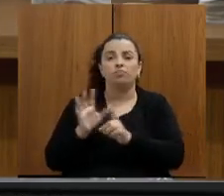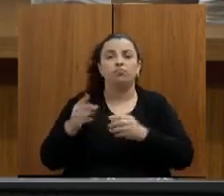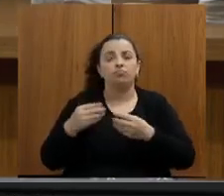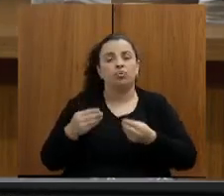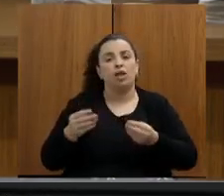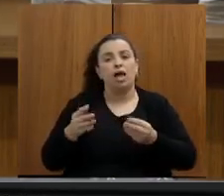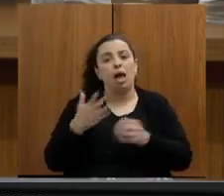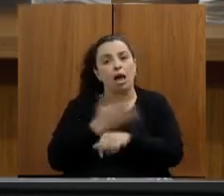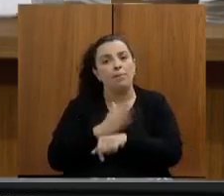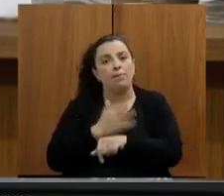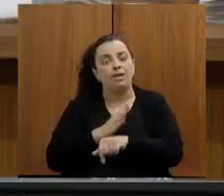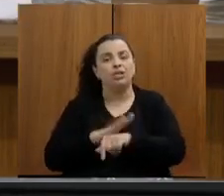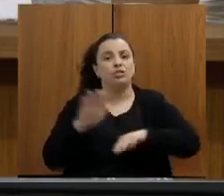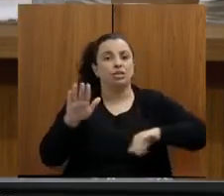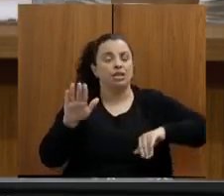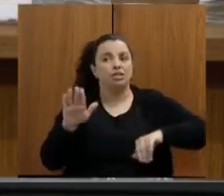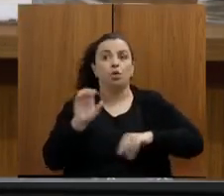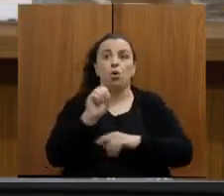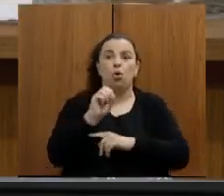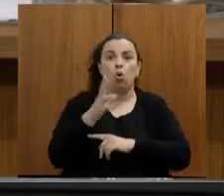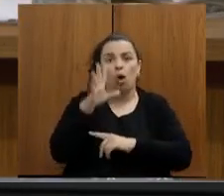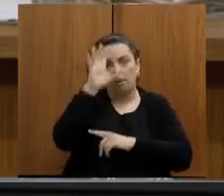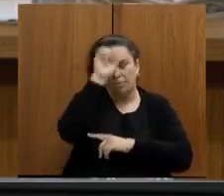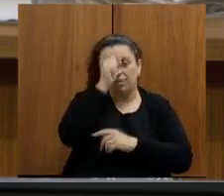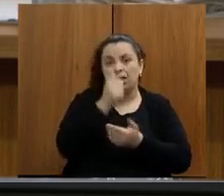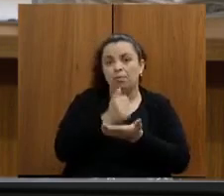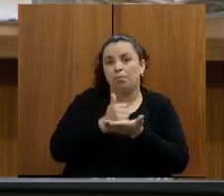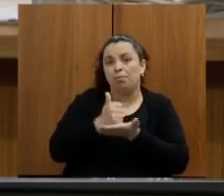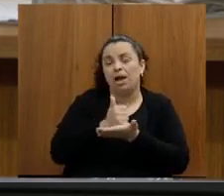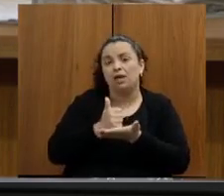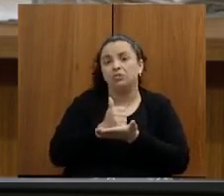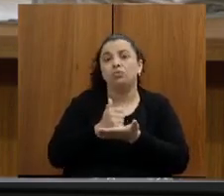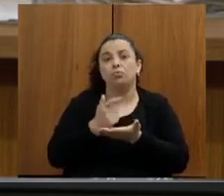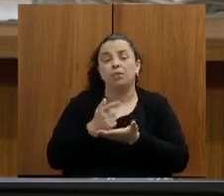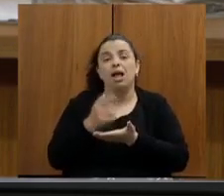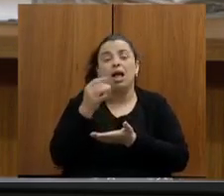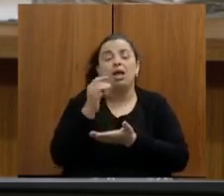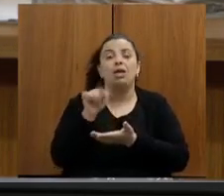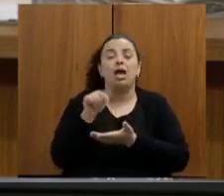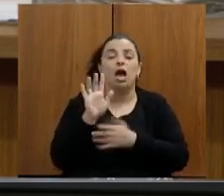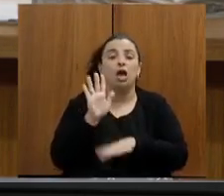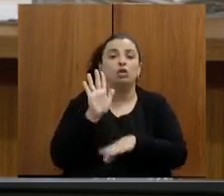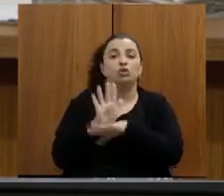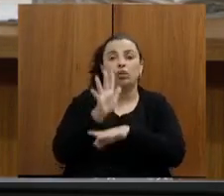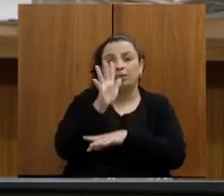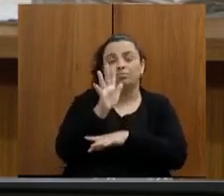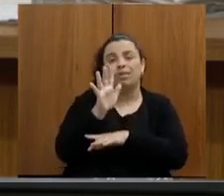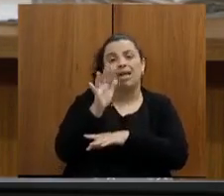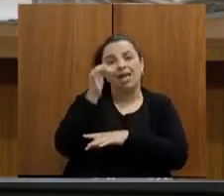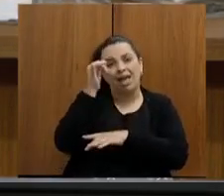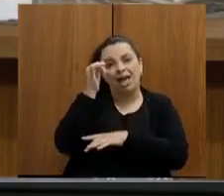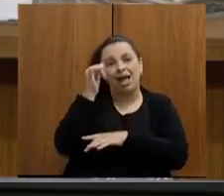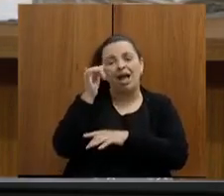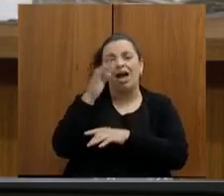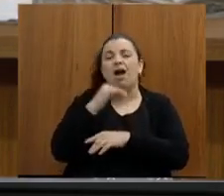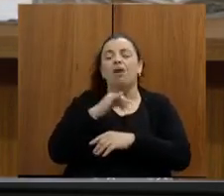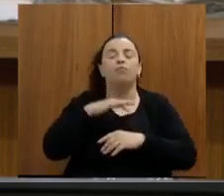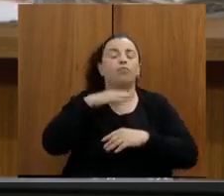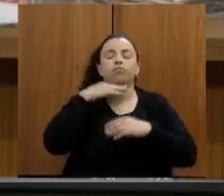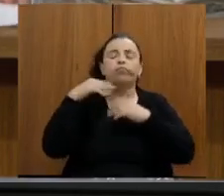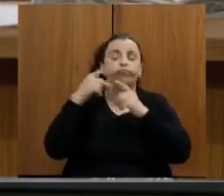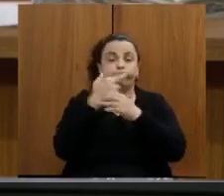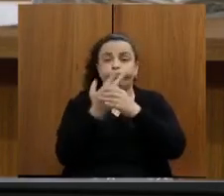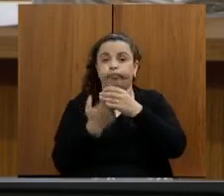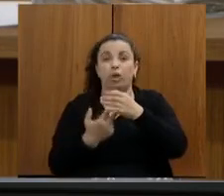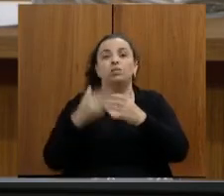o conhecimentos básicos para que as pessoas possam evitar o afogamento é preciso colocar aqui um